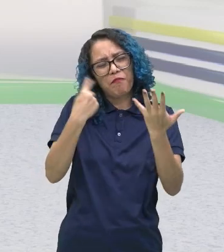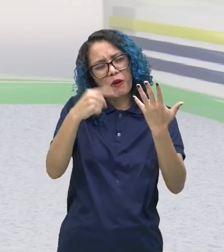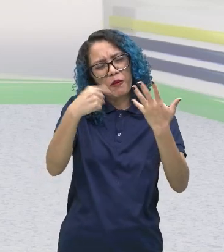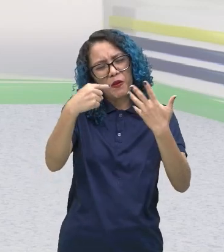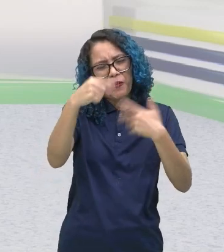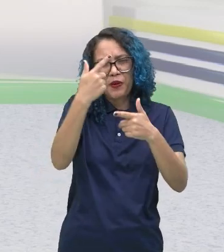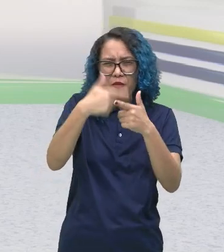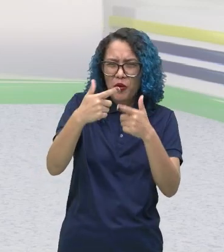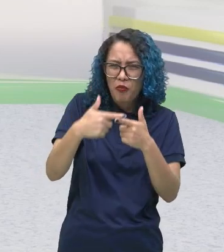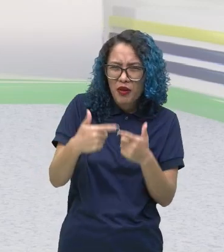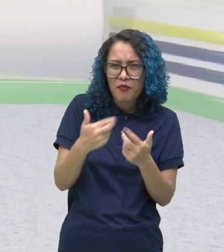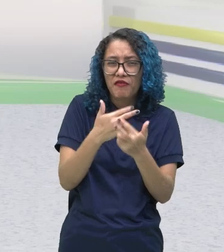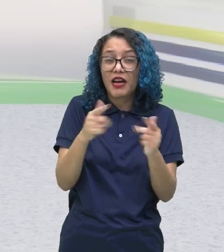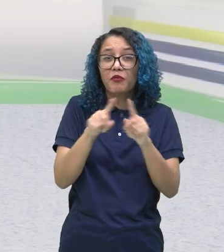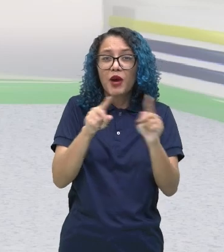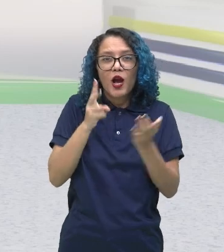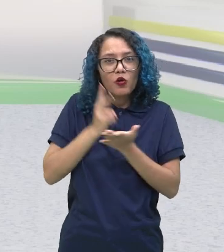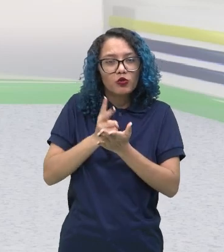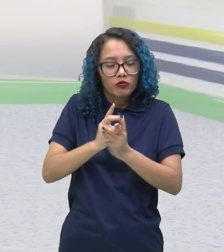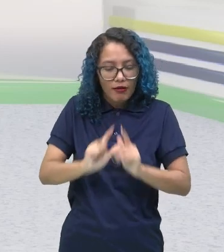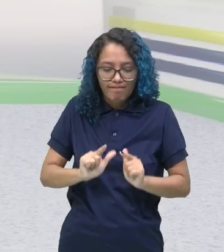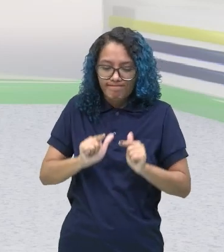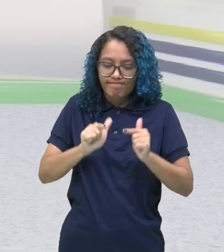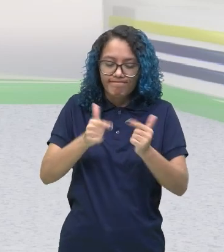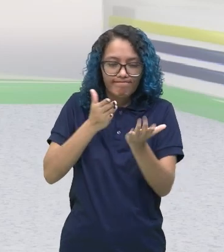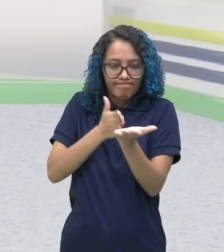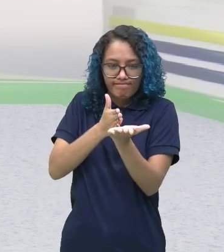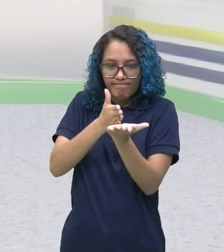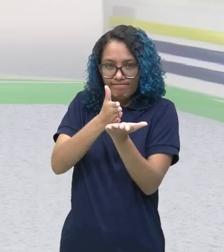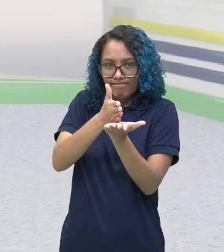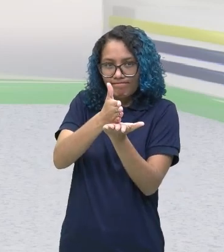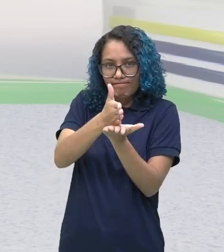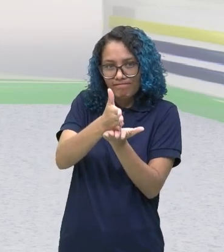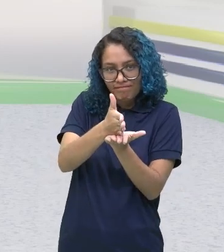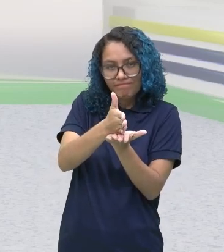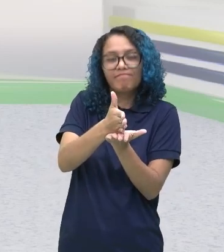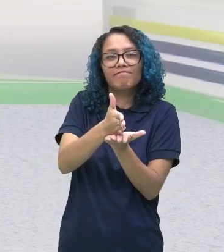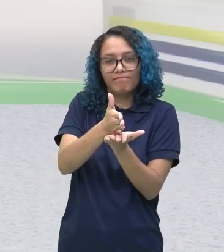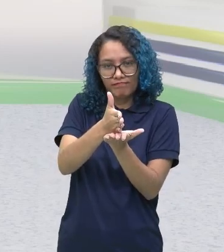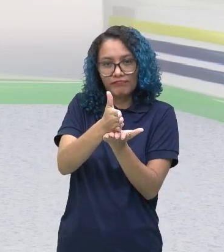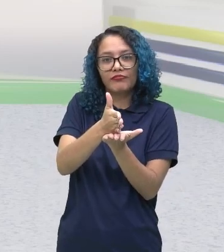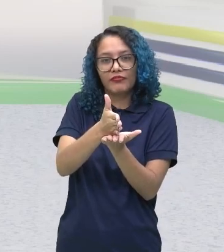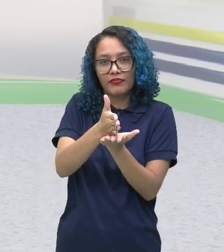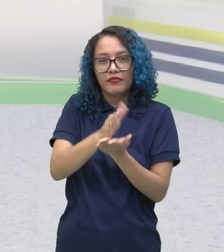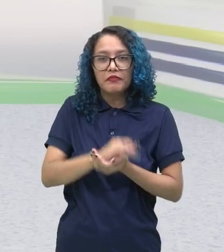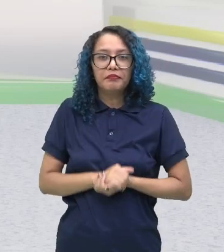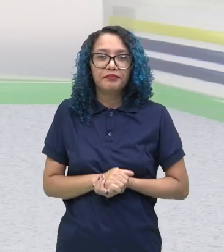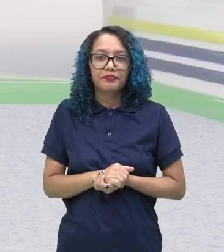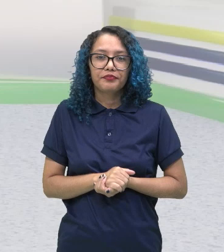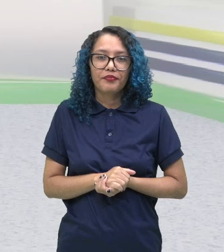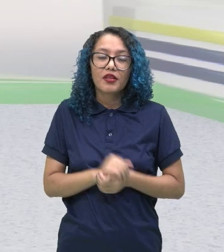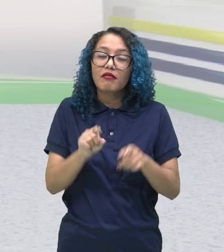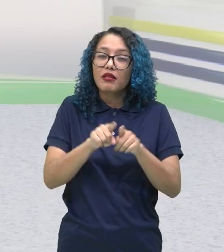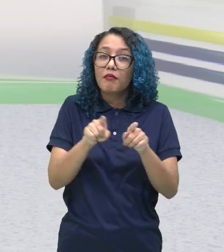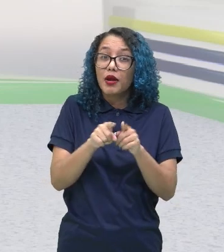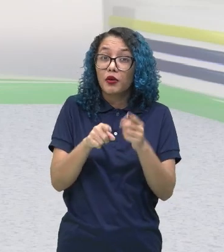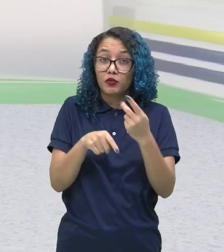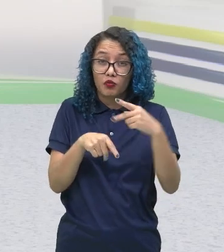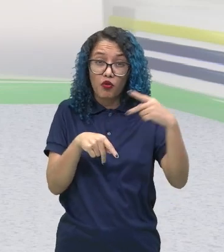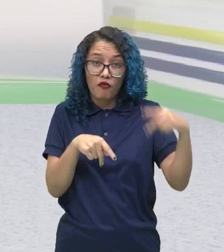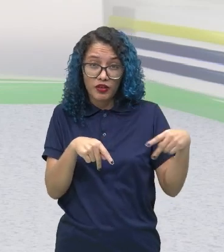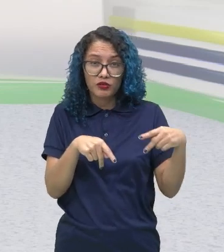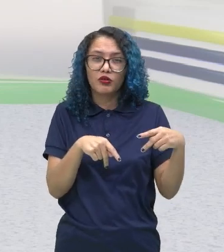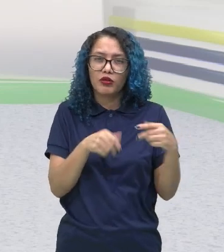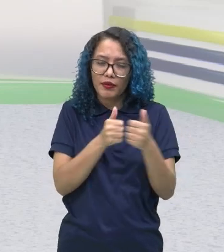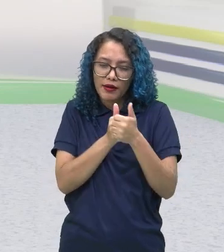fato ter as suas metas, ter seu projeto de vida, né, os nossos professores que acompanham os nossos alunos, que têm Sim. tantos